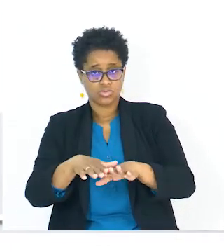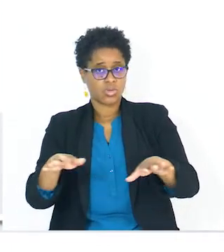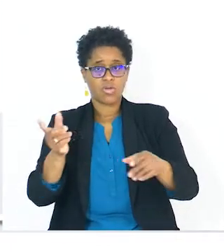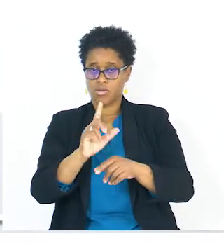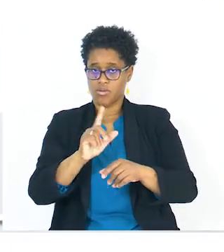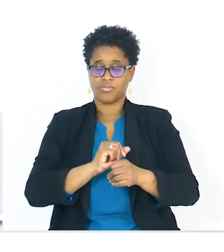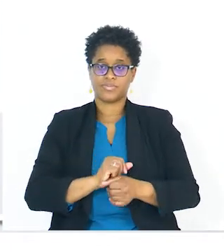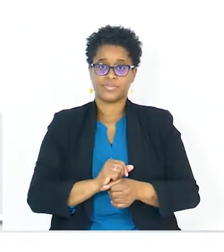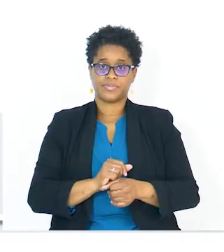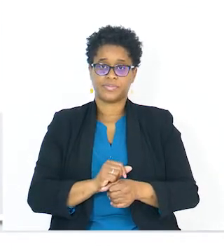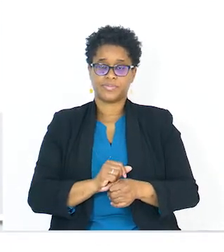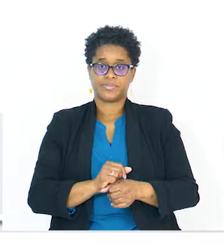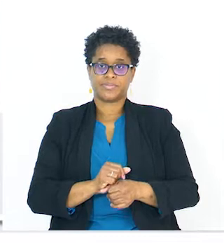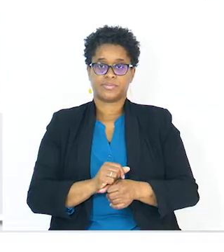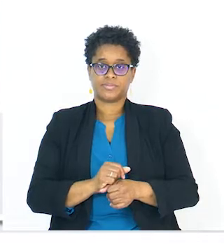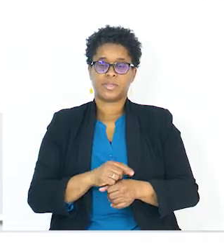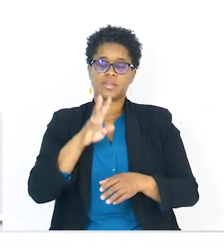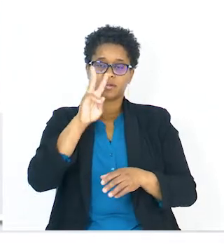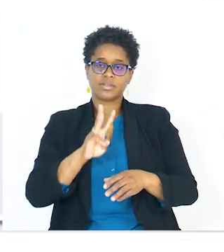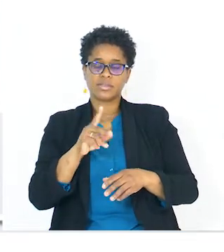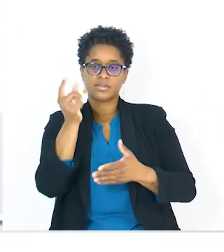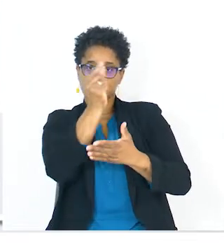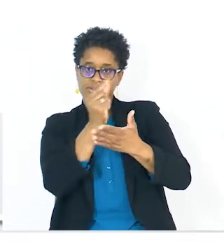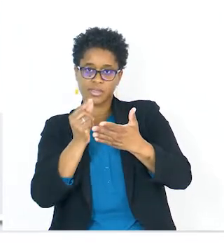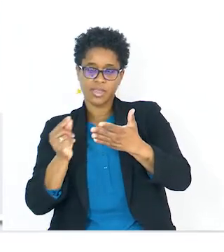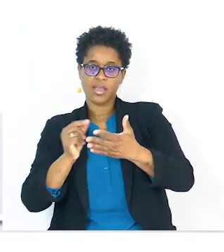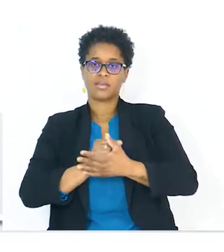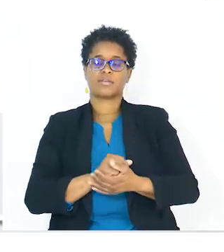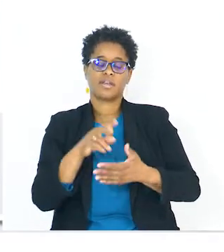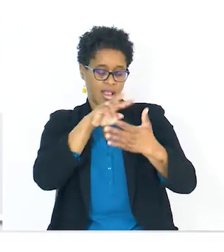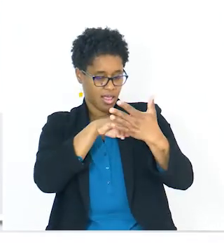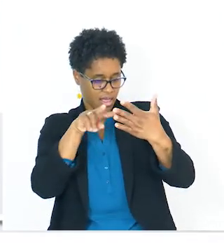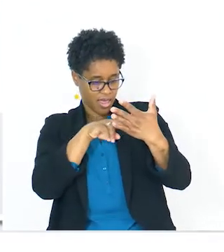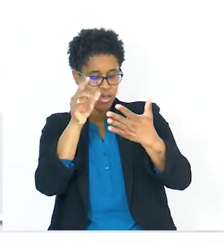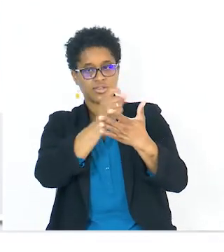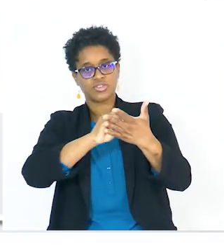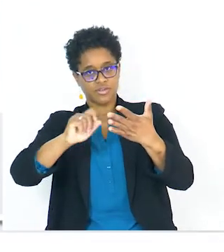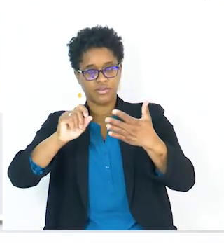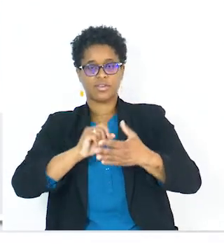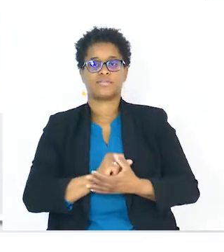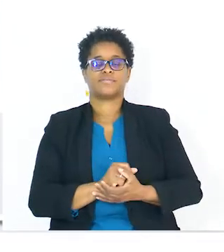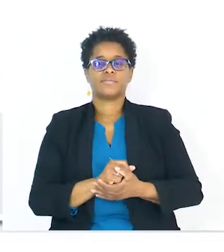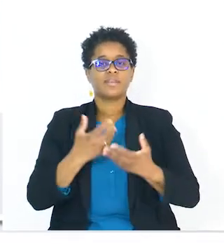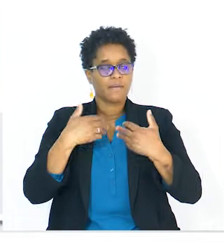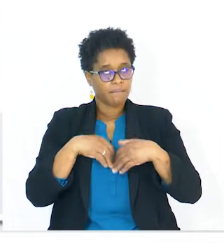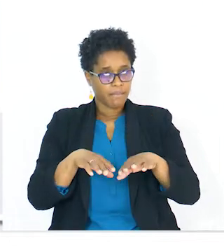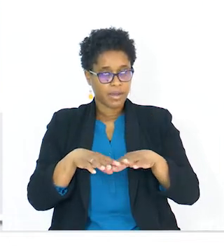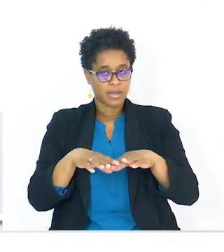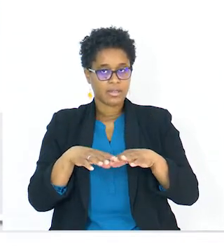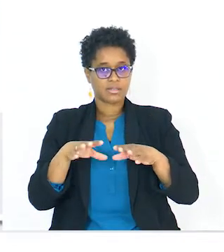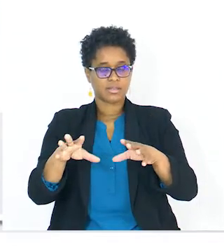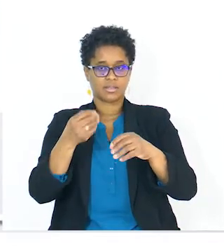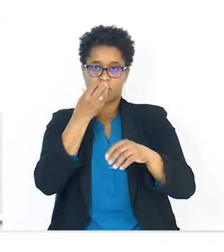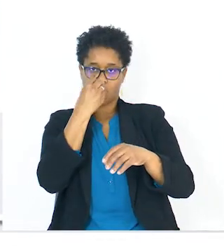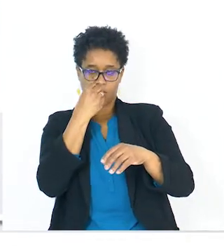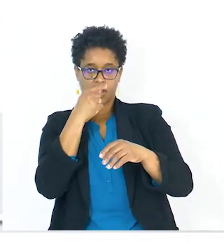no chão. E a terceira, desenhar. Ler e escrever. Mastigar com